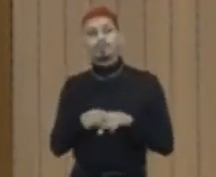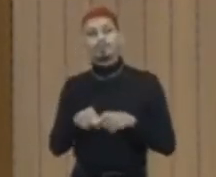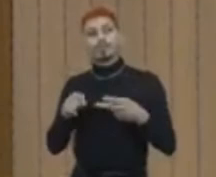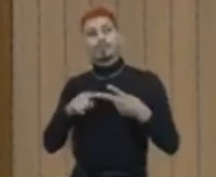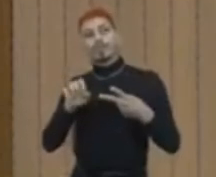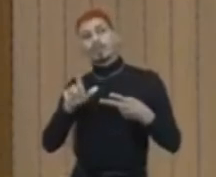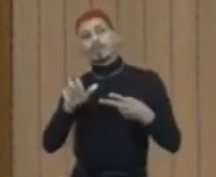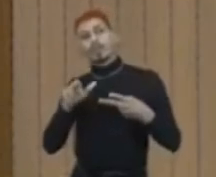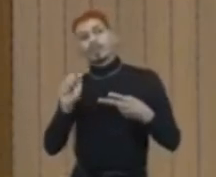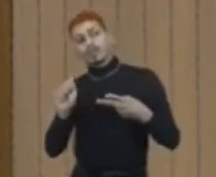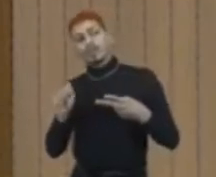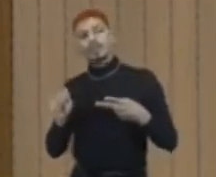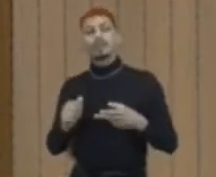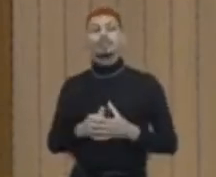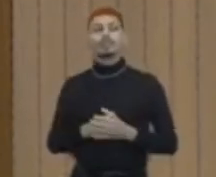Liana Pires Torelli,